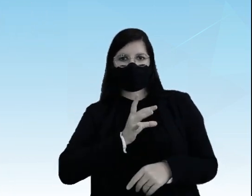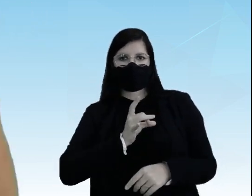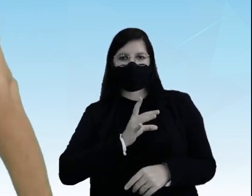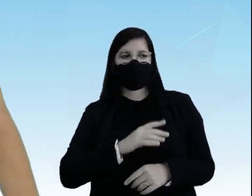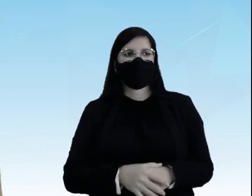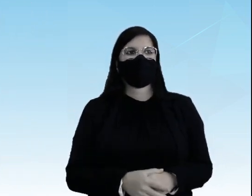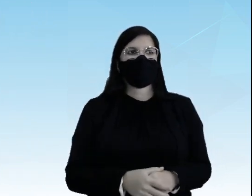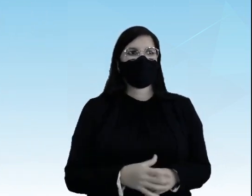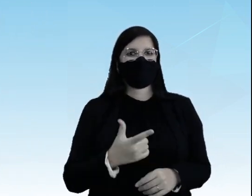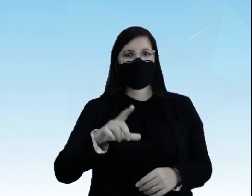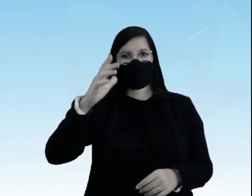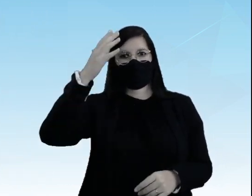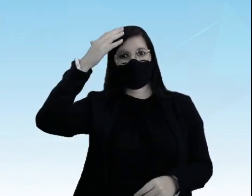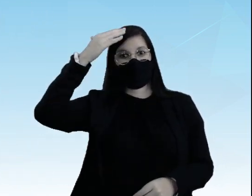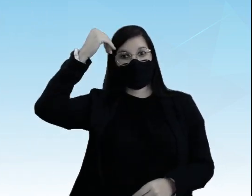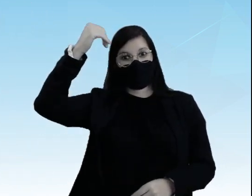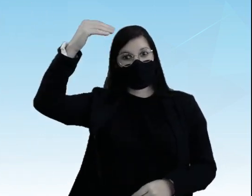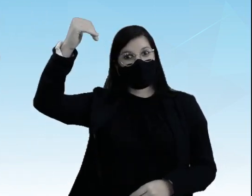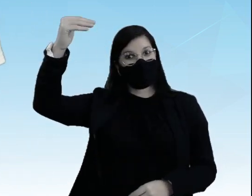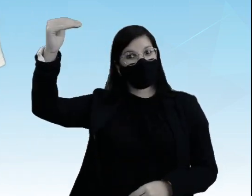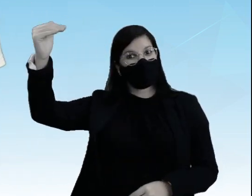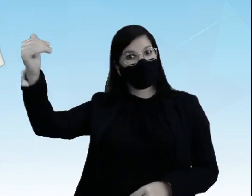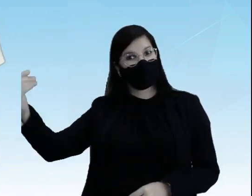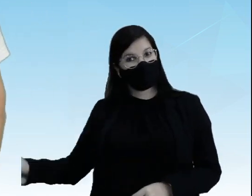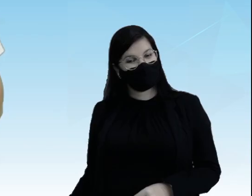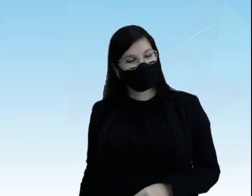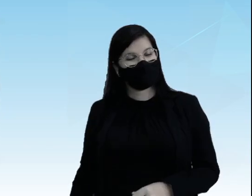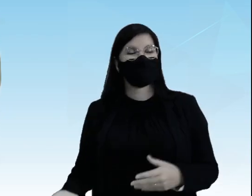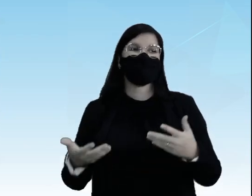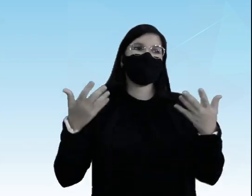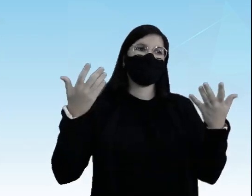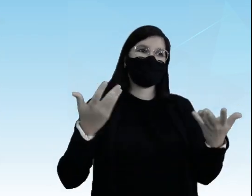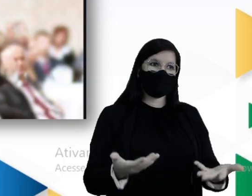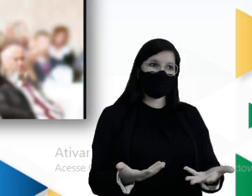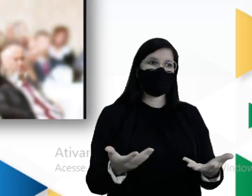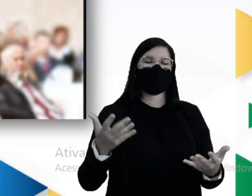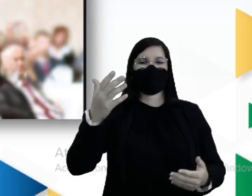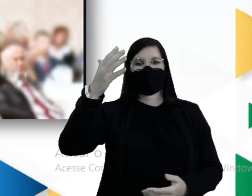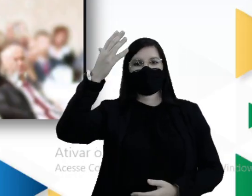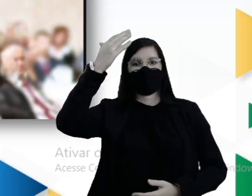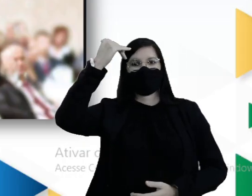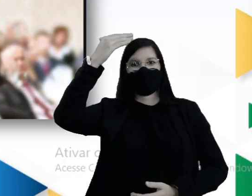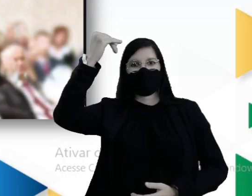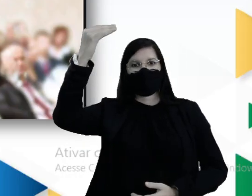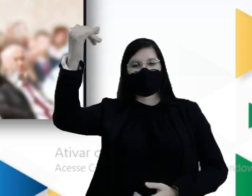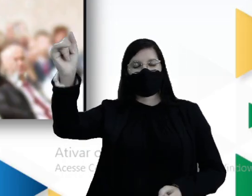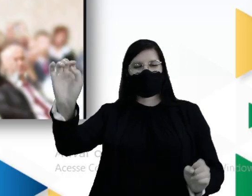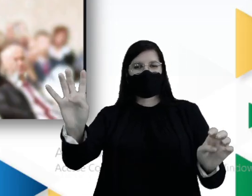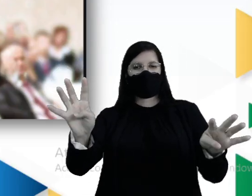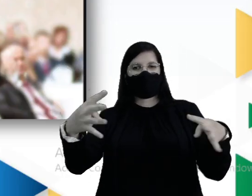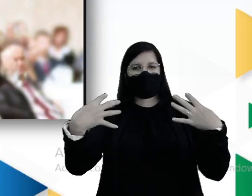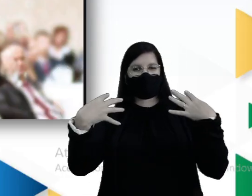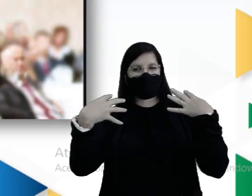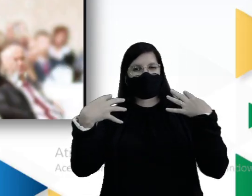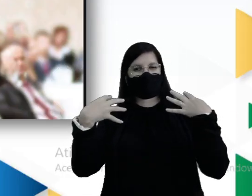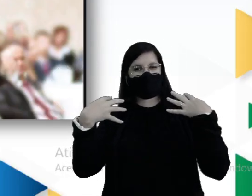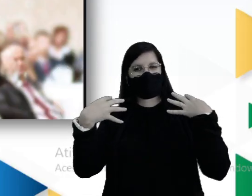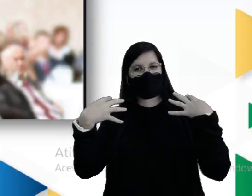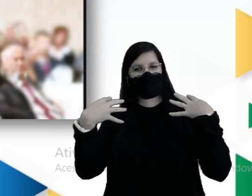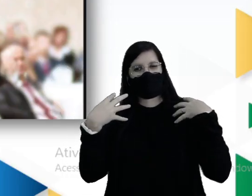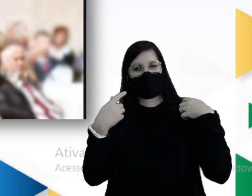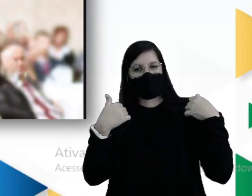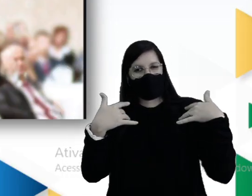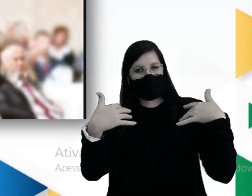outra, sucesso. Prestem bem atenção. Olhando para a tela, nós temos o sucesso. Aí veja diferente